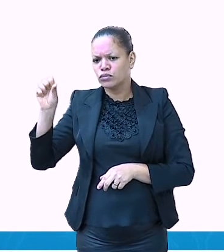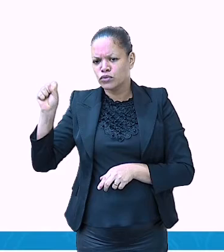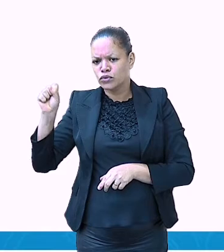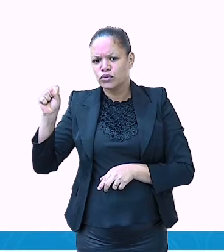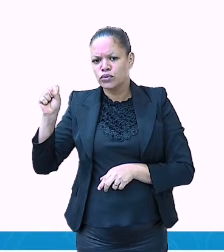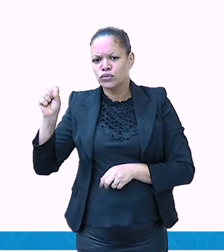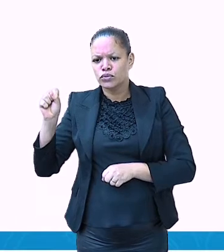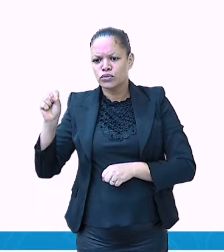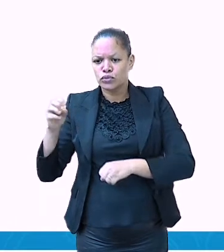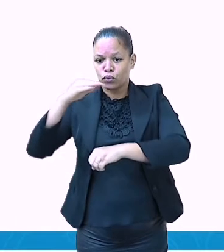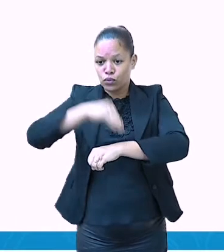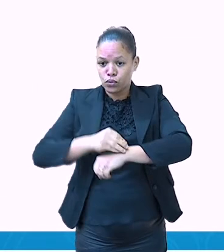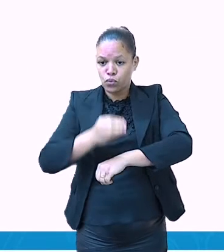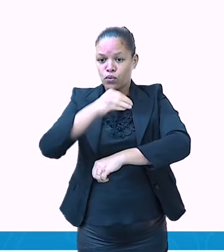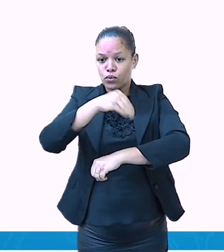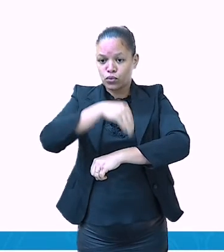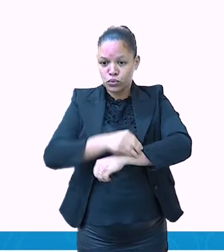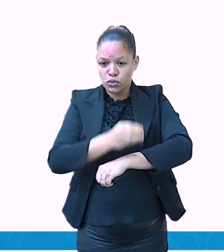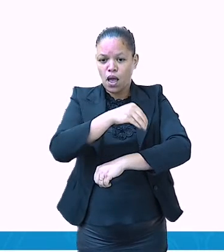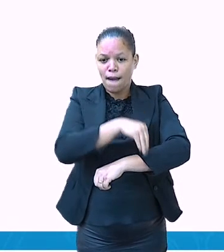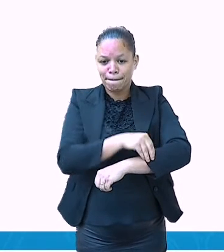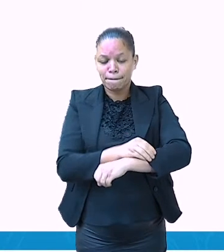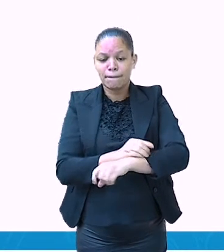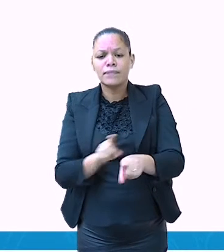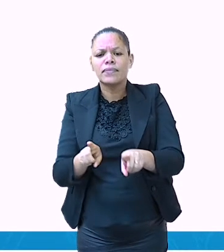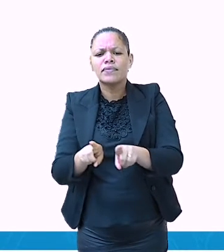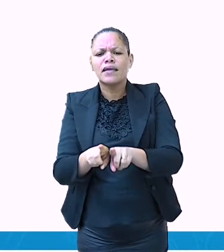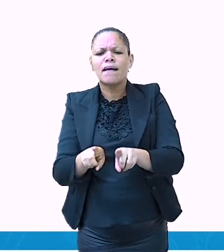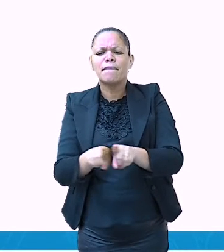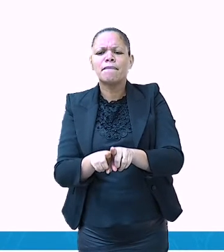aqui dos anuros.